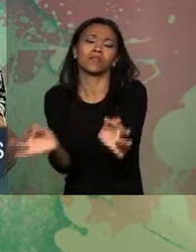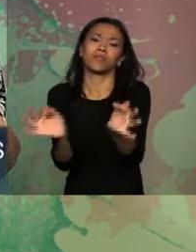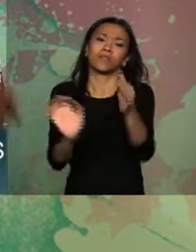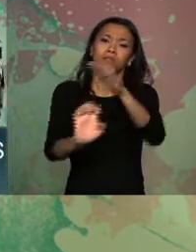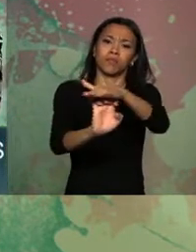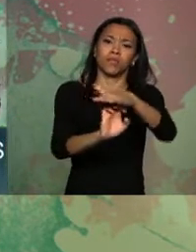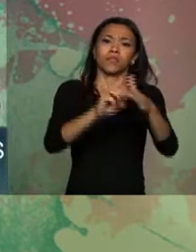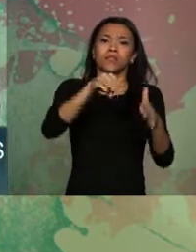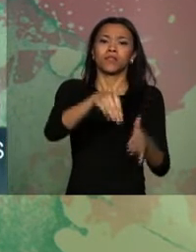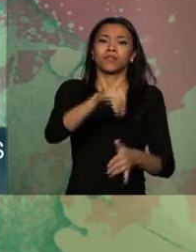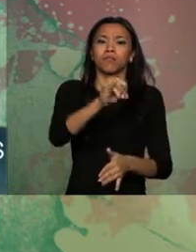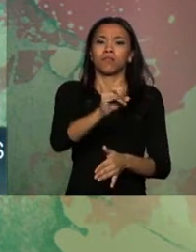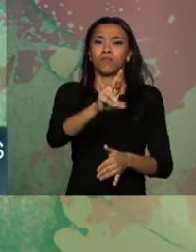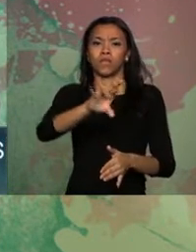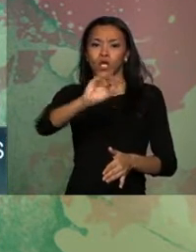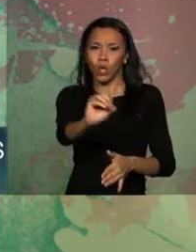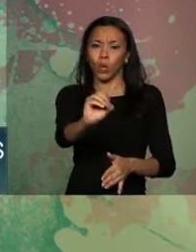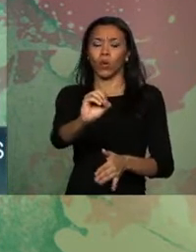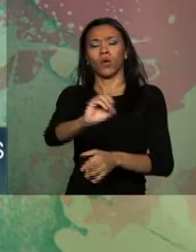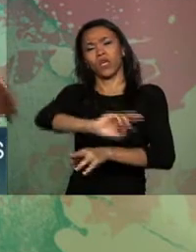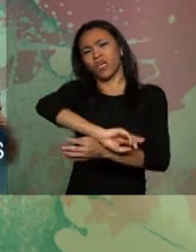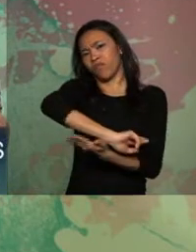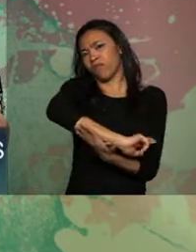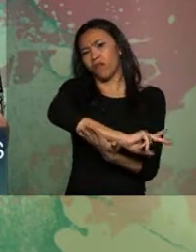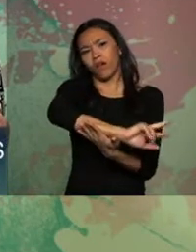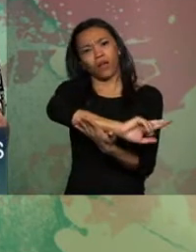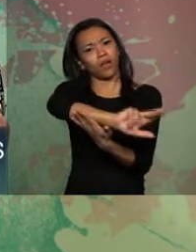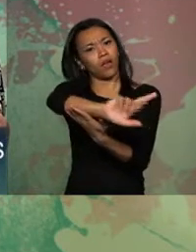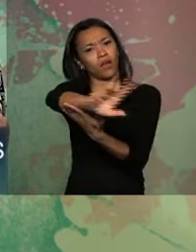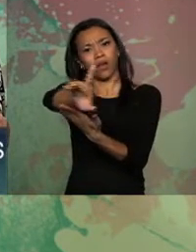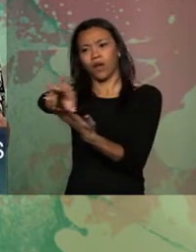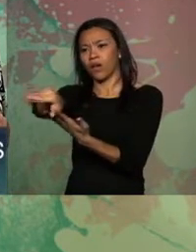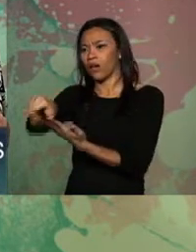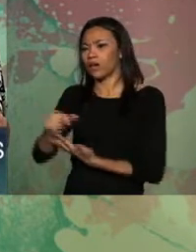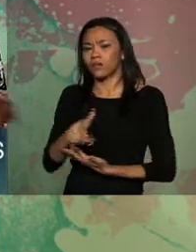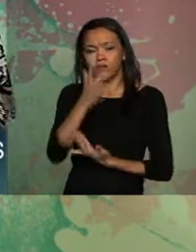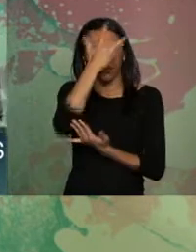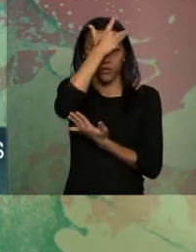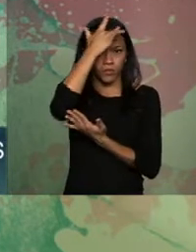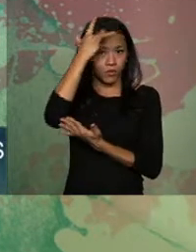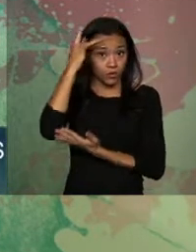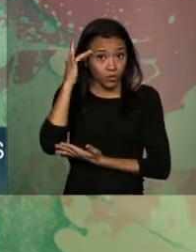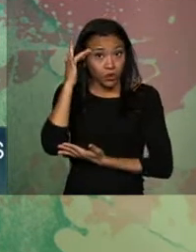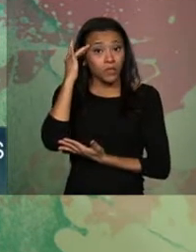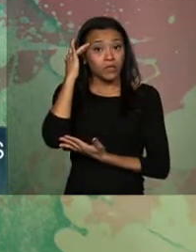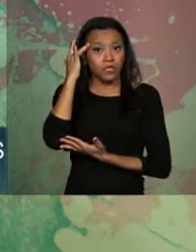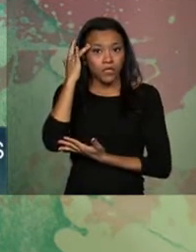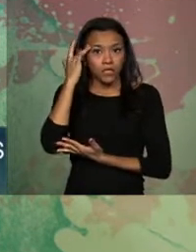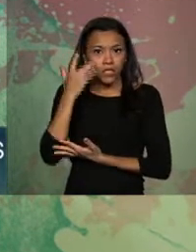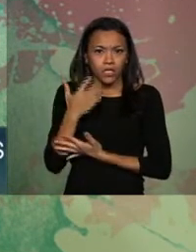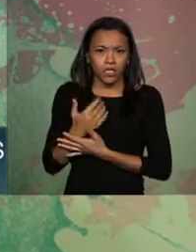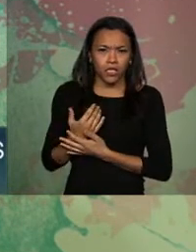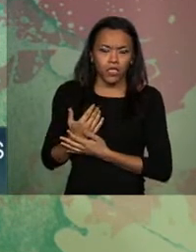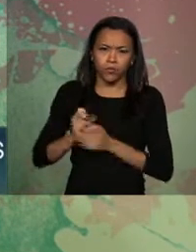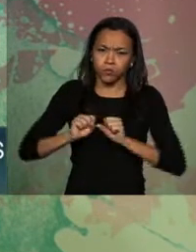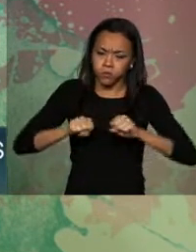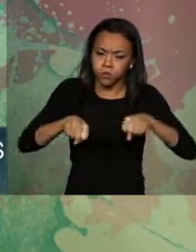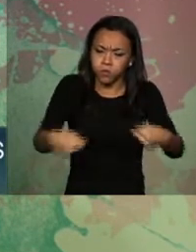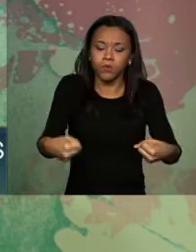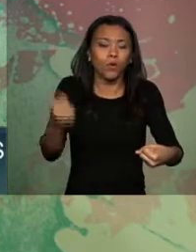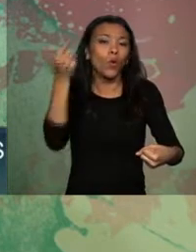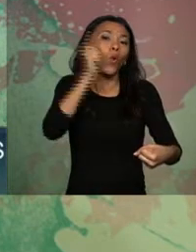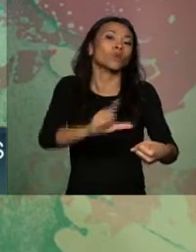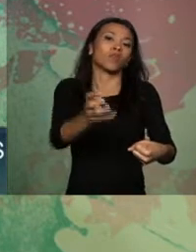empresário e dos milhares e milhões de pessoas que se dedicam a realizar seu